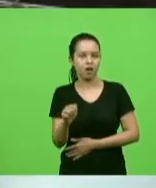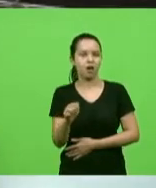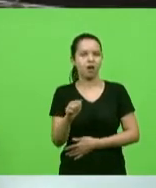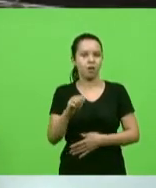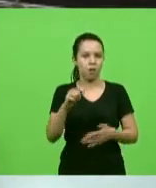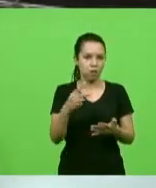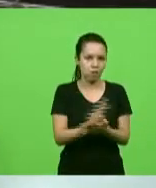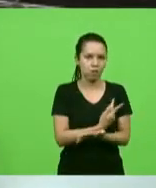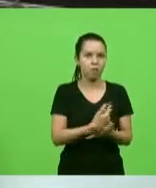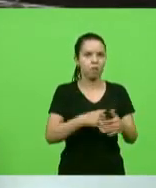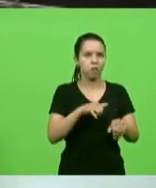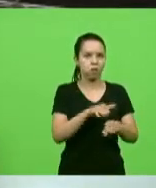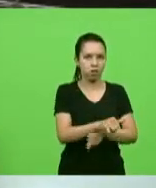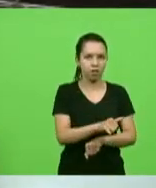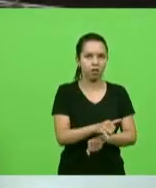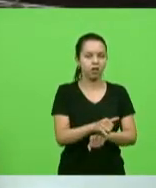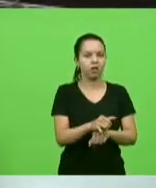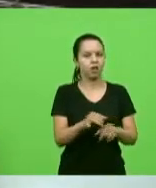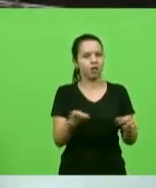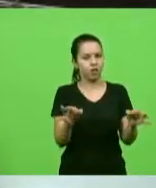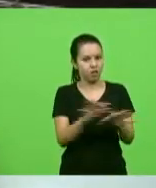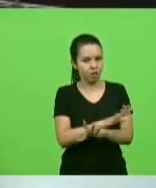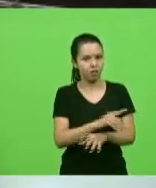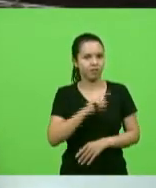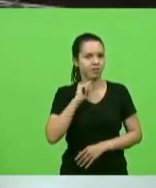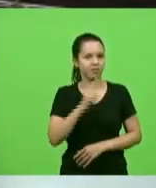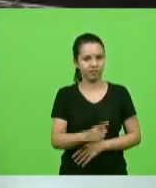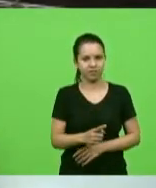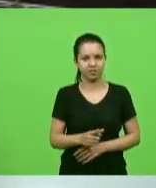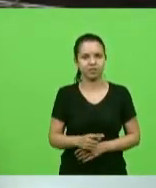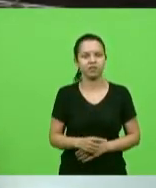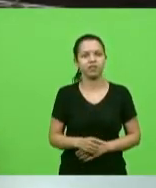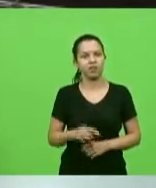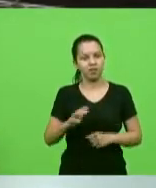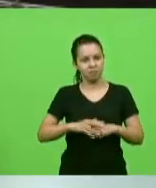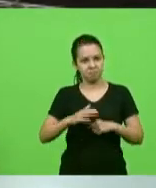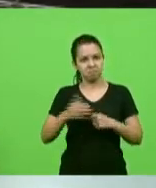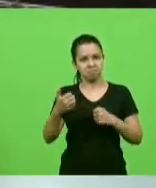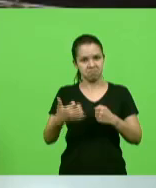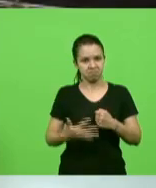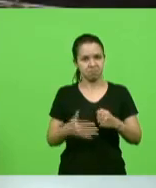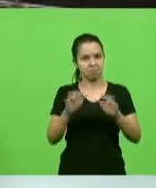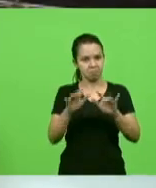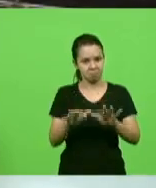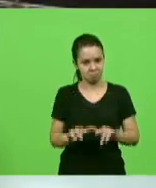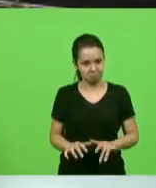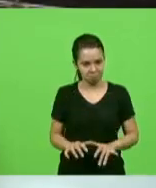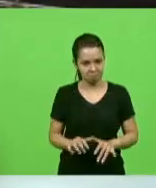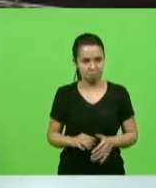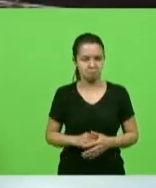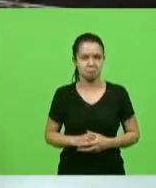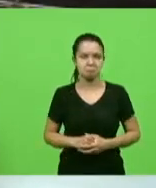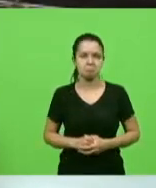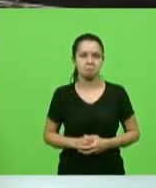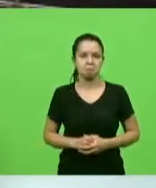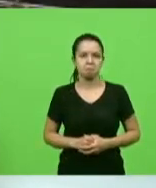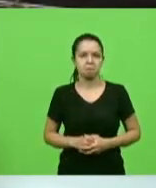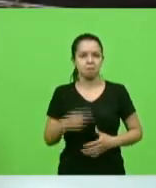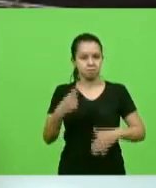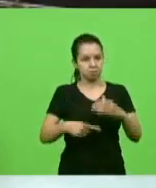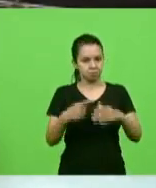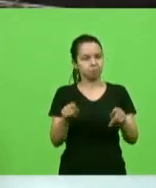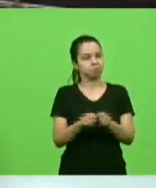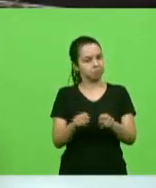com pesquisar escreveu o relator da CPI é e a comissão também